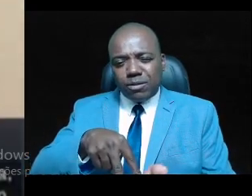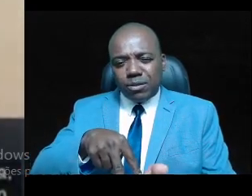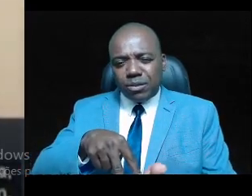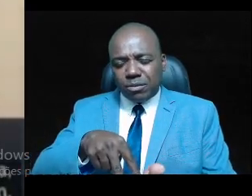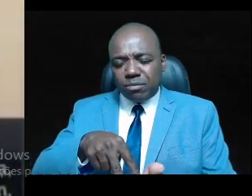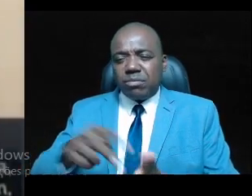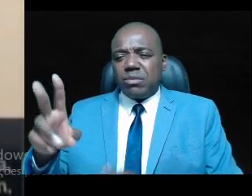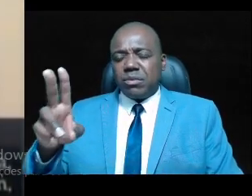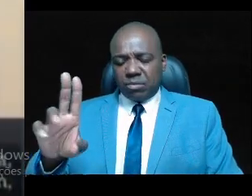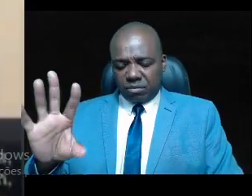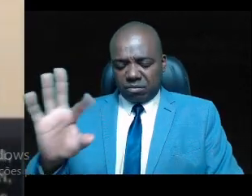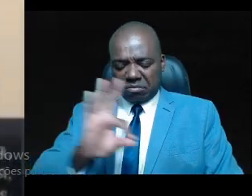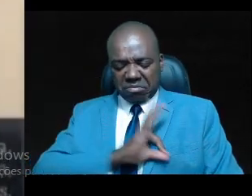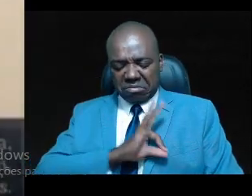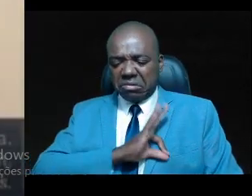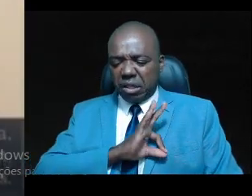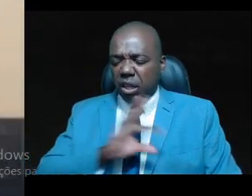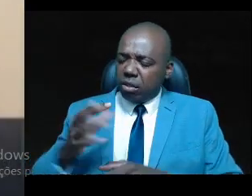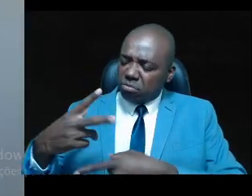exércitos dos estranhos.